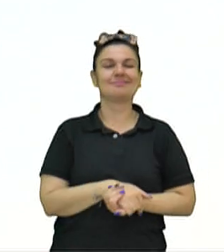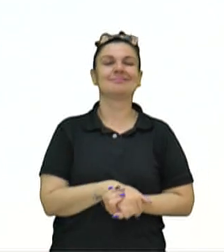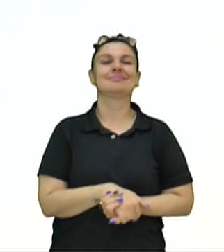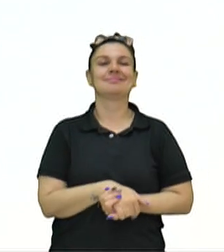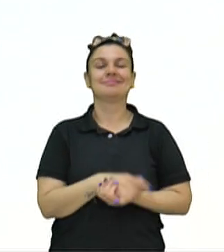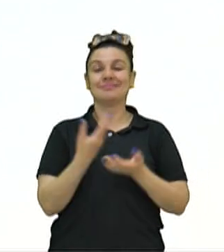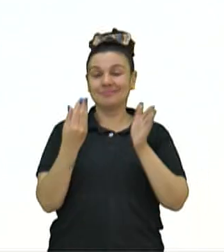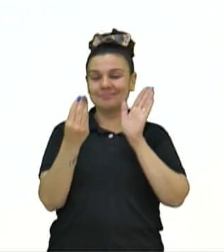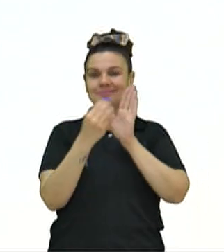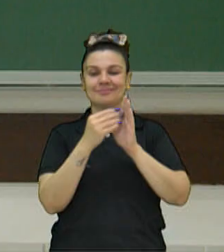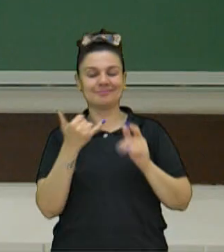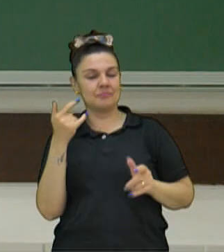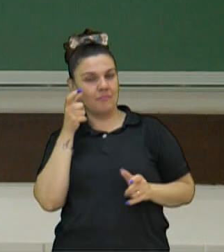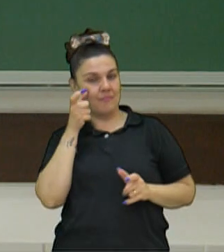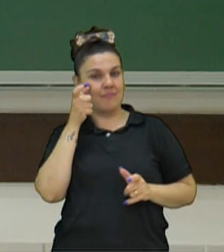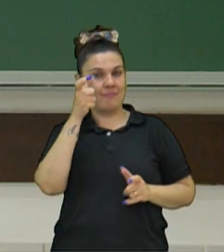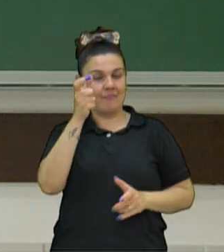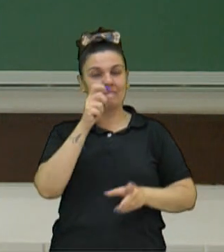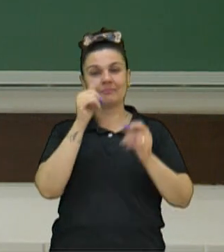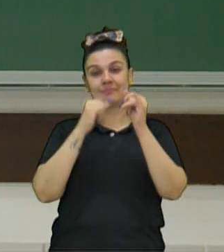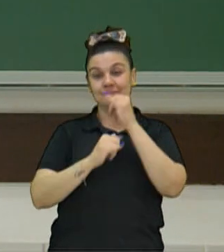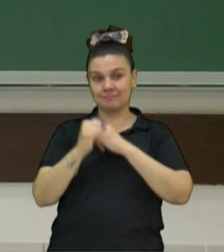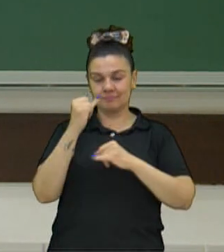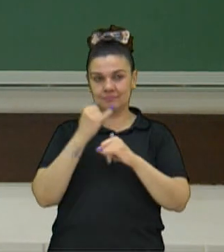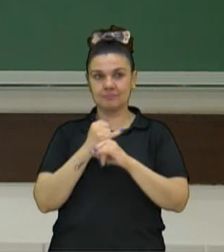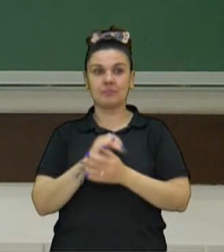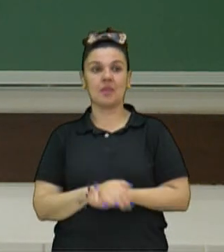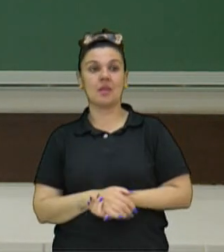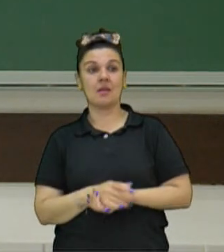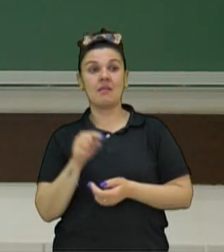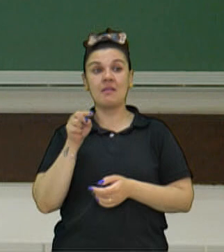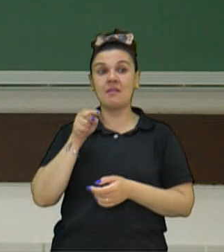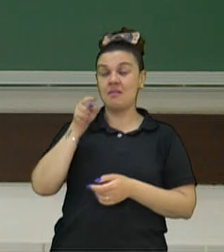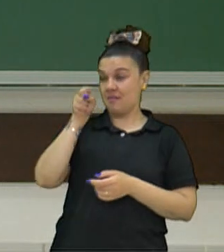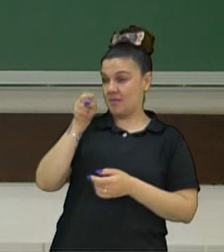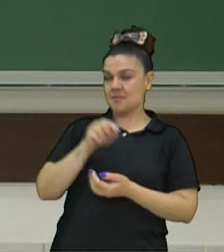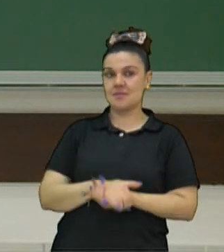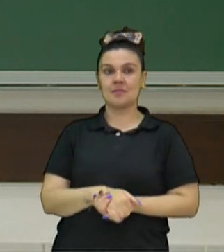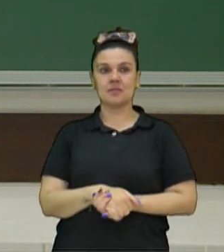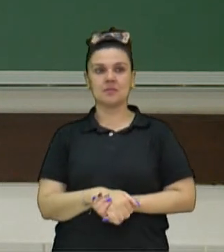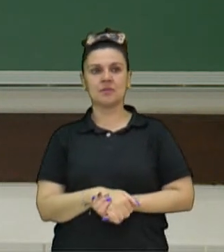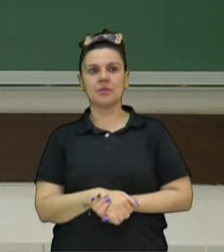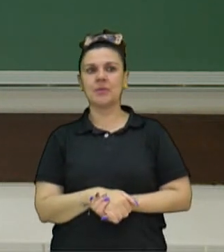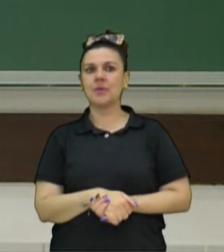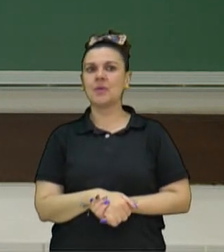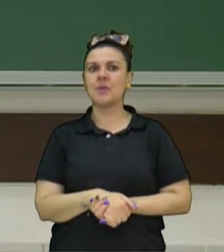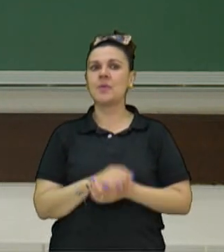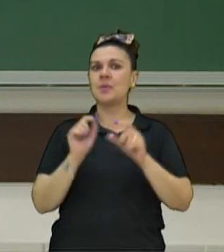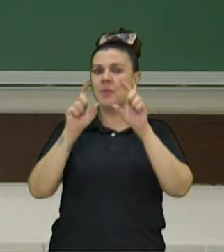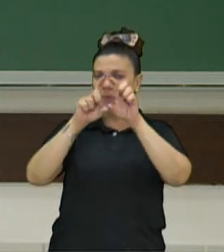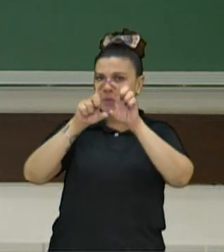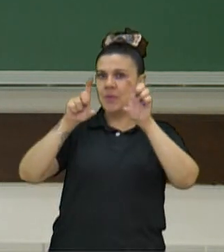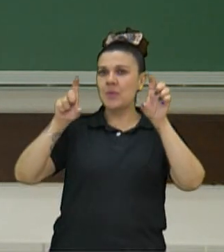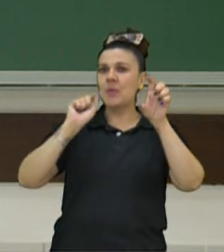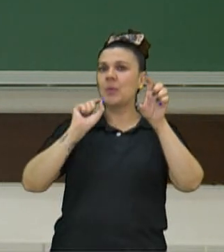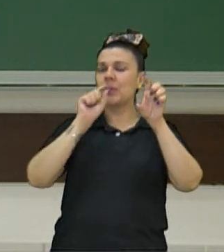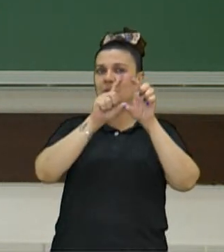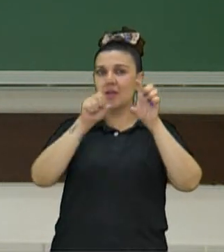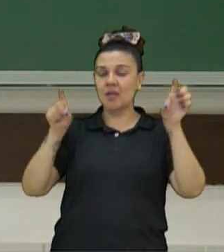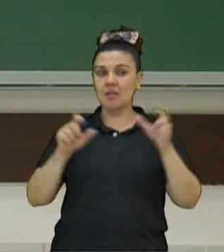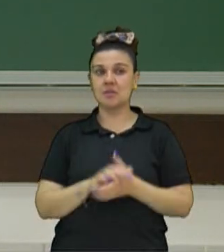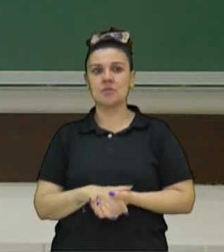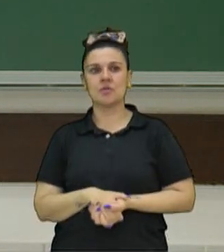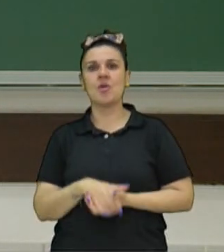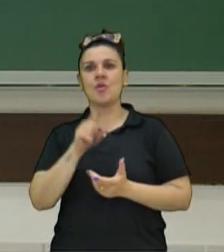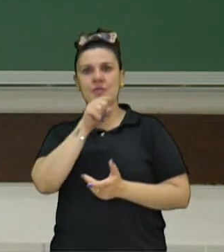pode curtir ela online, certo? E essa daqui agora? Que tipo de... que é isso aqui que eu coloquei para vocês?